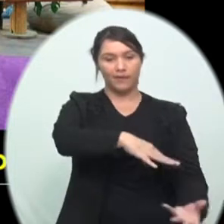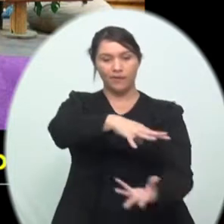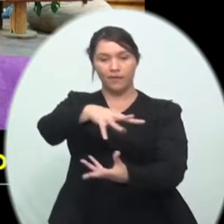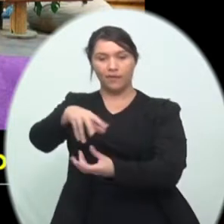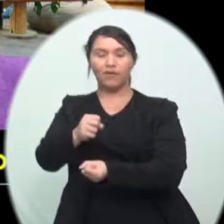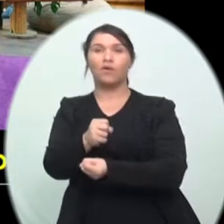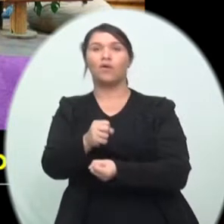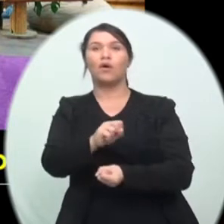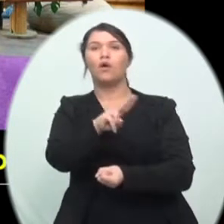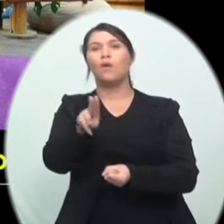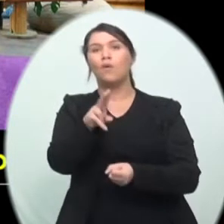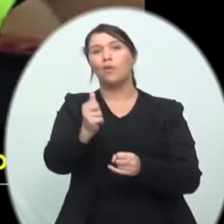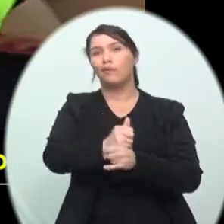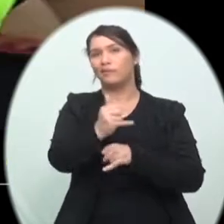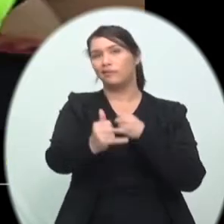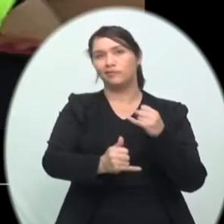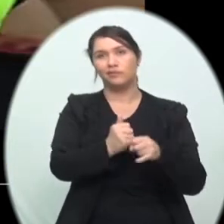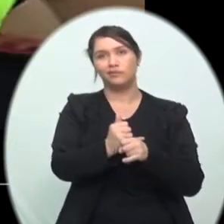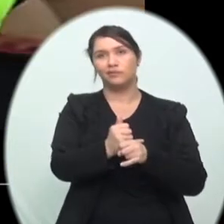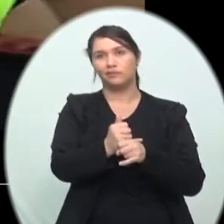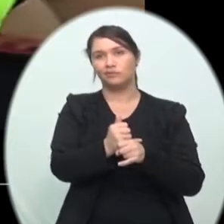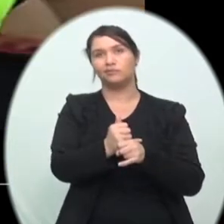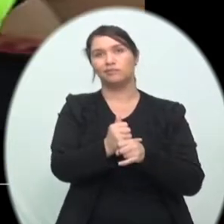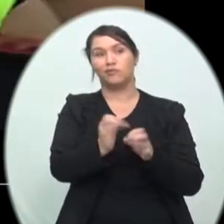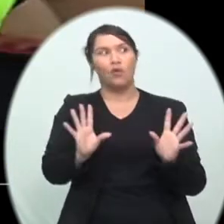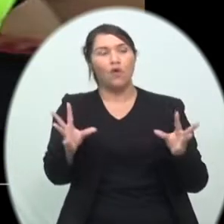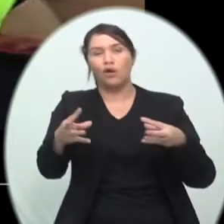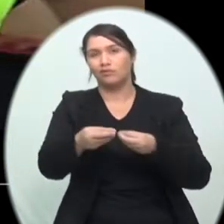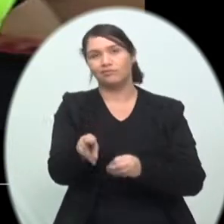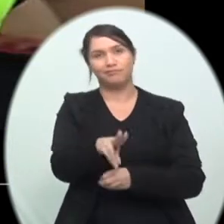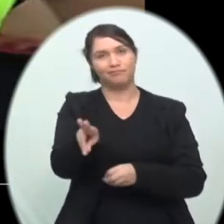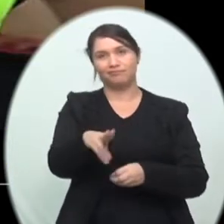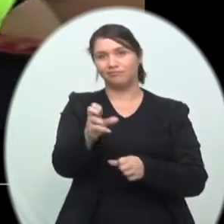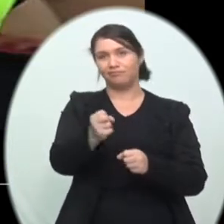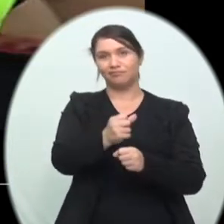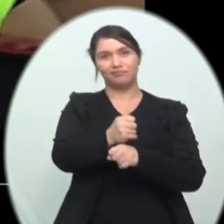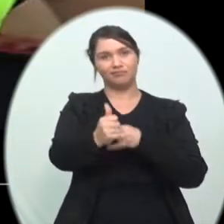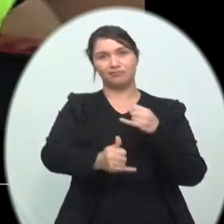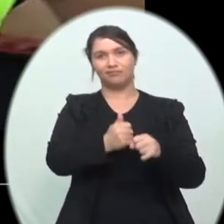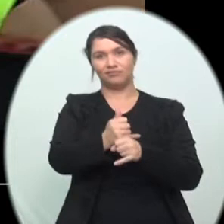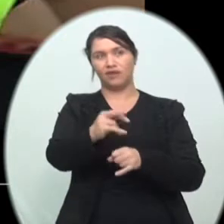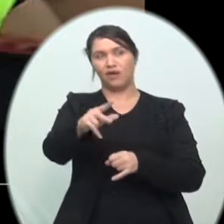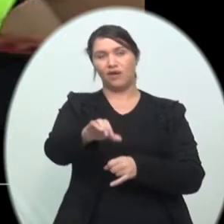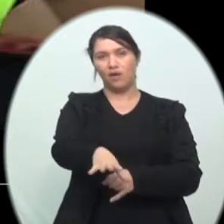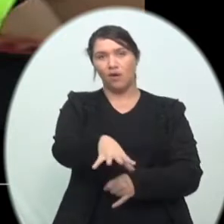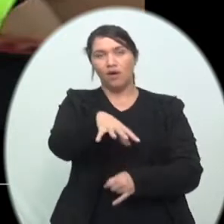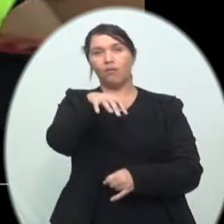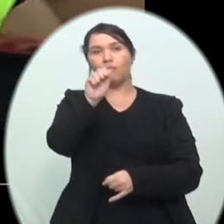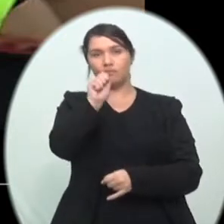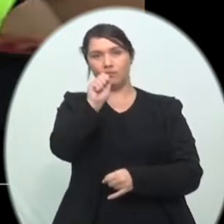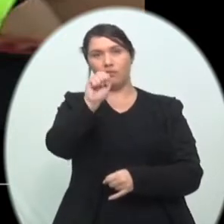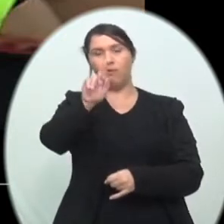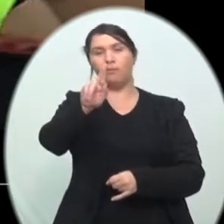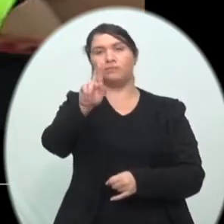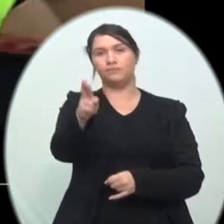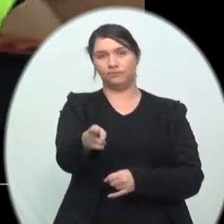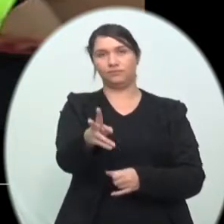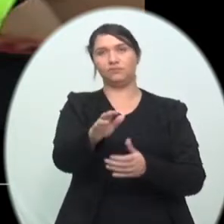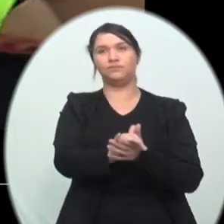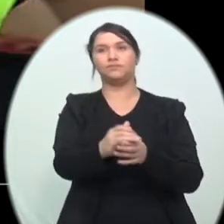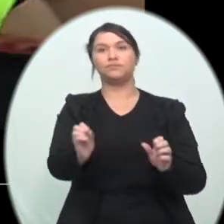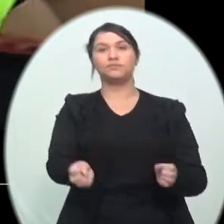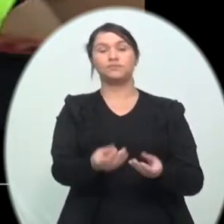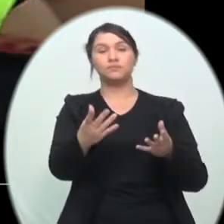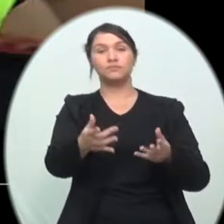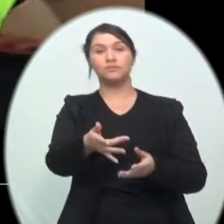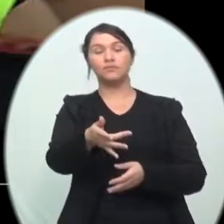né? E aí tem pessoas que criam modelos de negócio impactantes e que parece brincadeira. Alguns, a